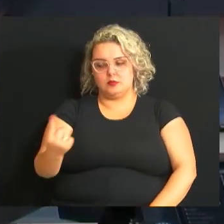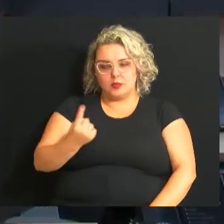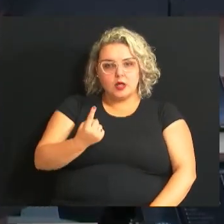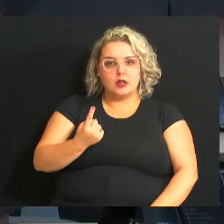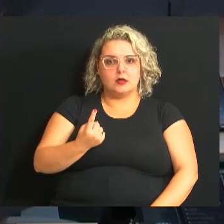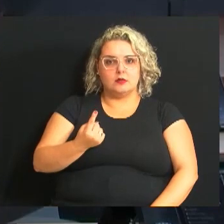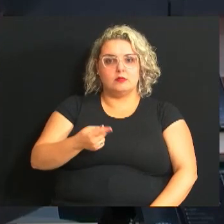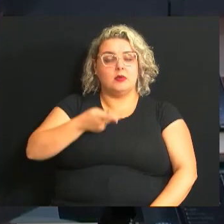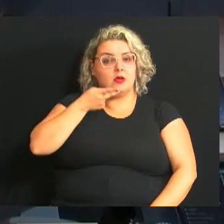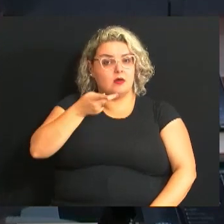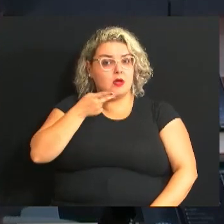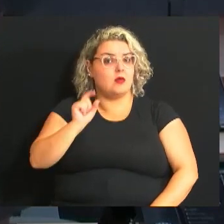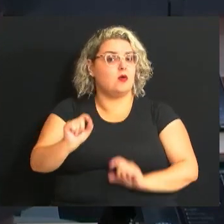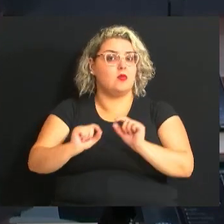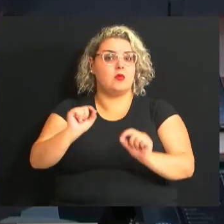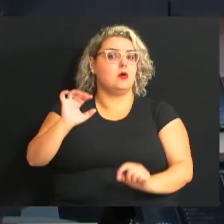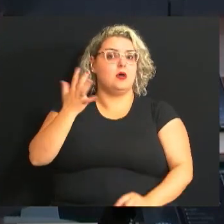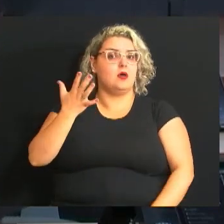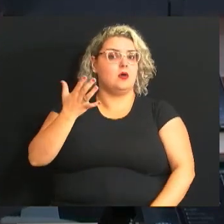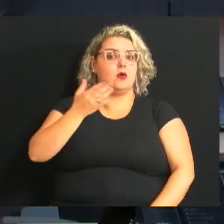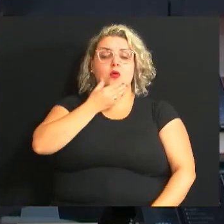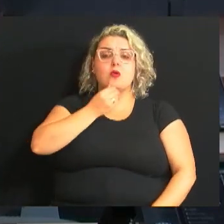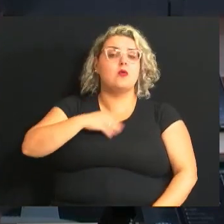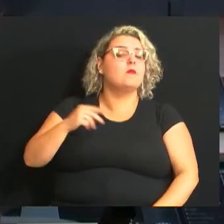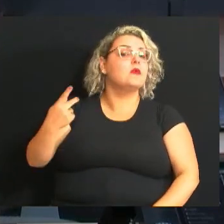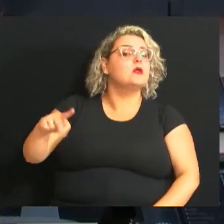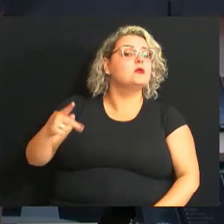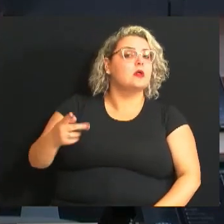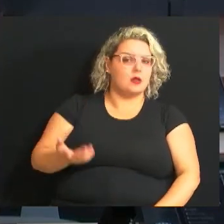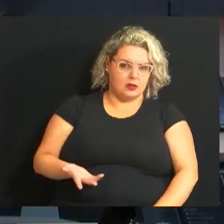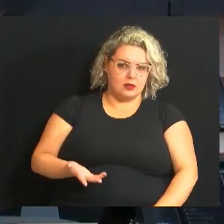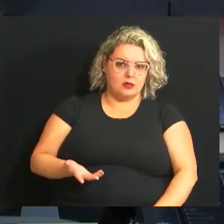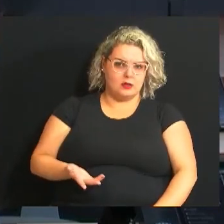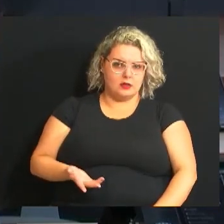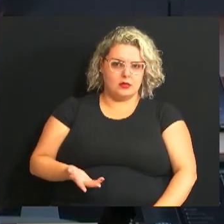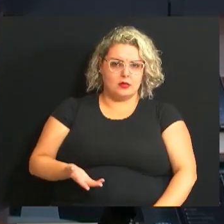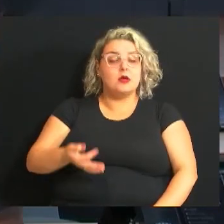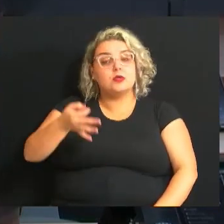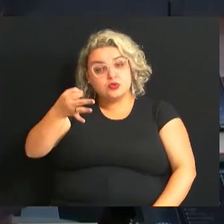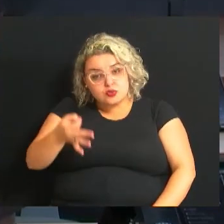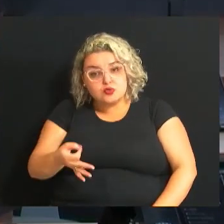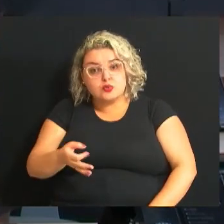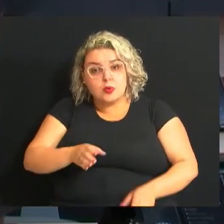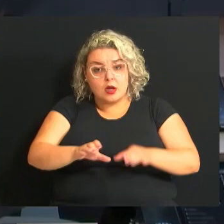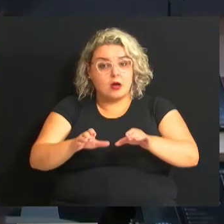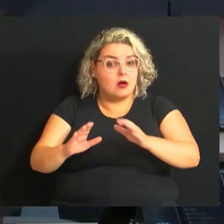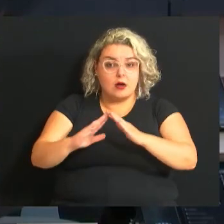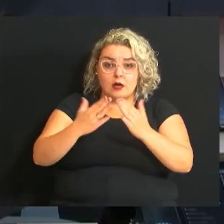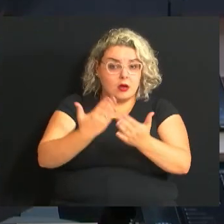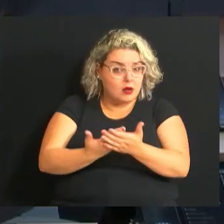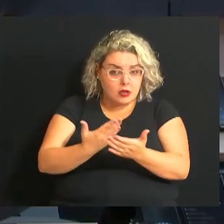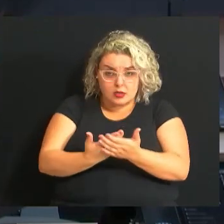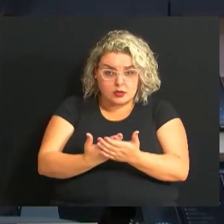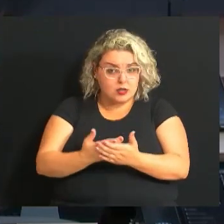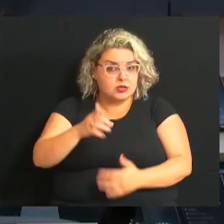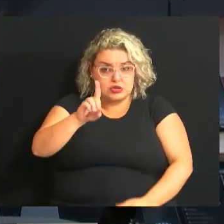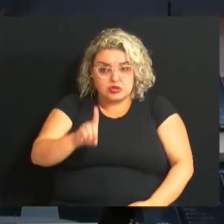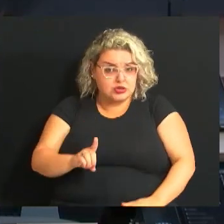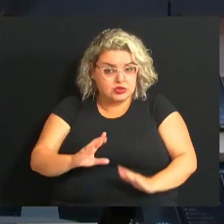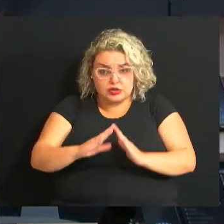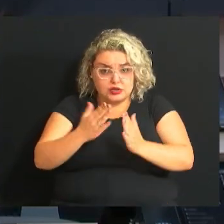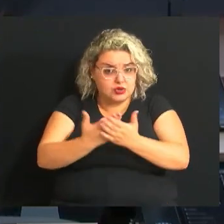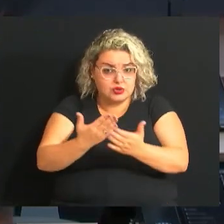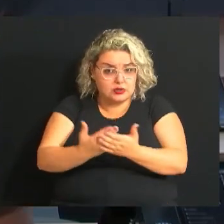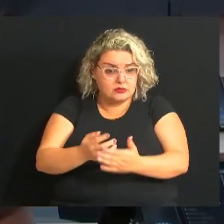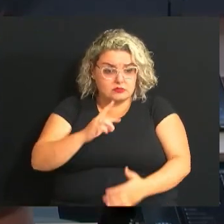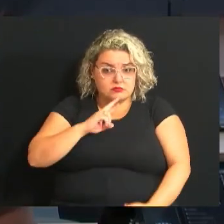do que aconteceu com o filho dela, né? E justamente a coordenação dessa escola, a direção da escola simplesmente respondeu